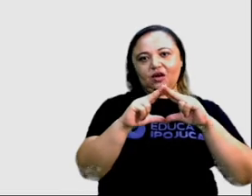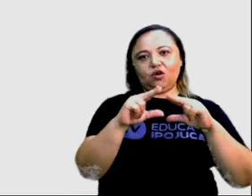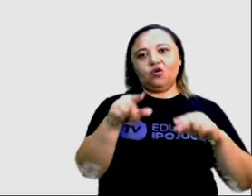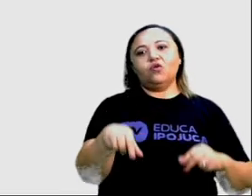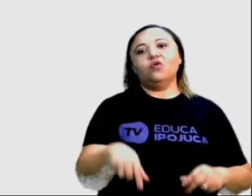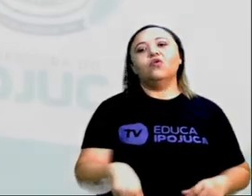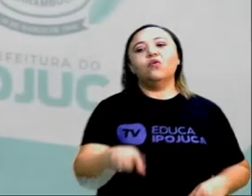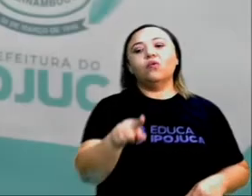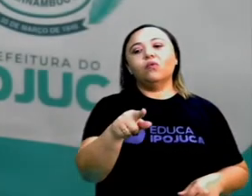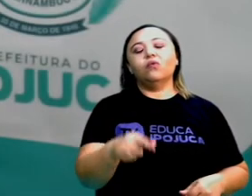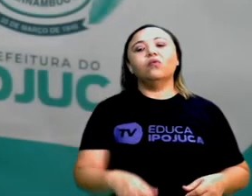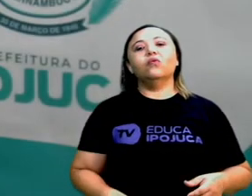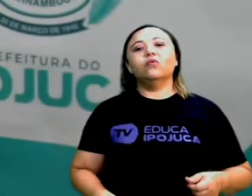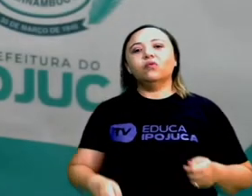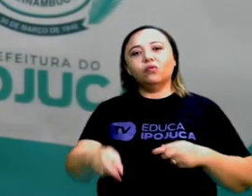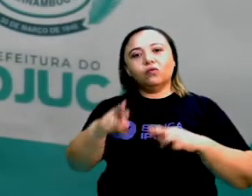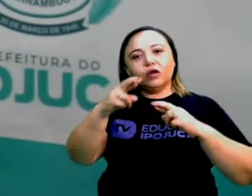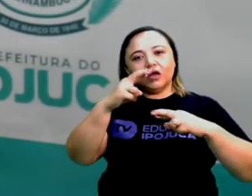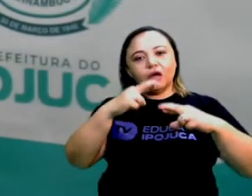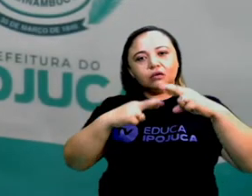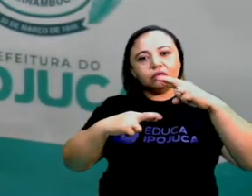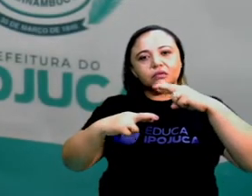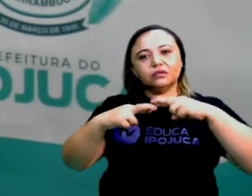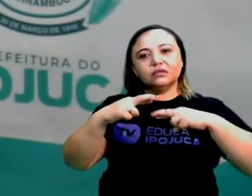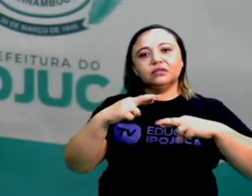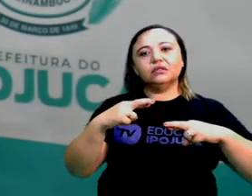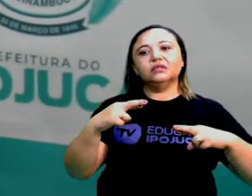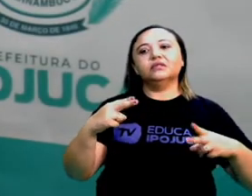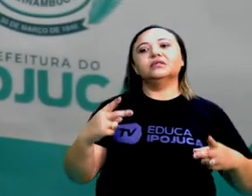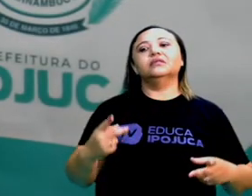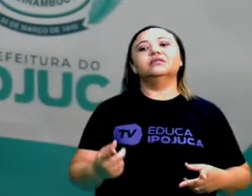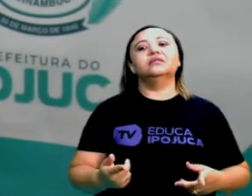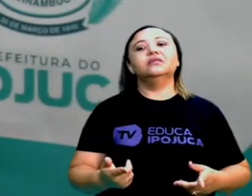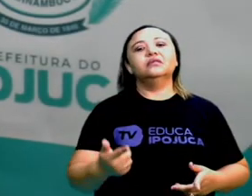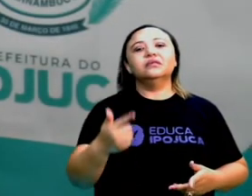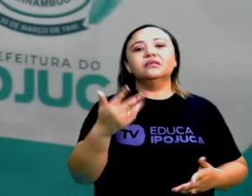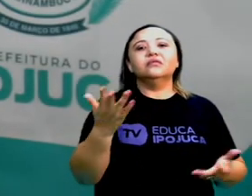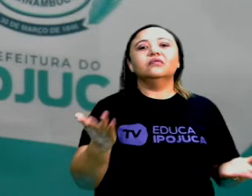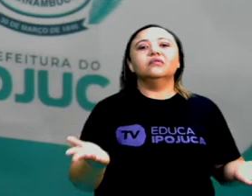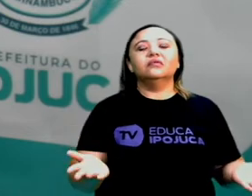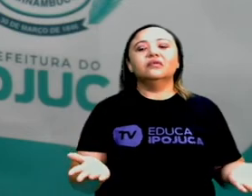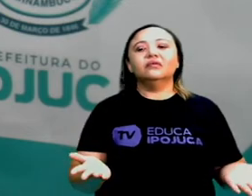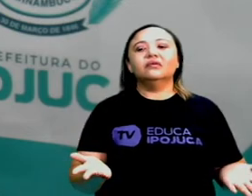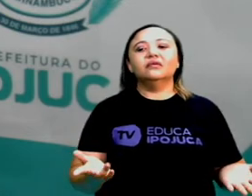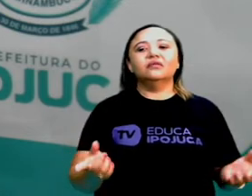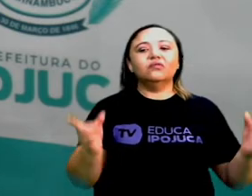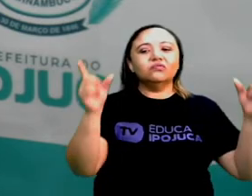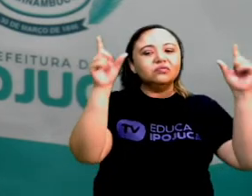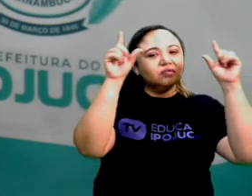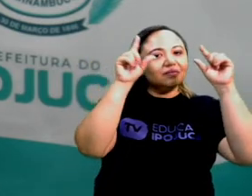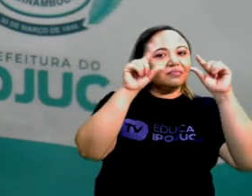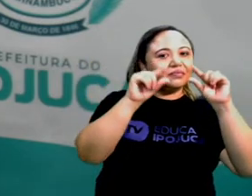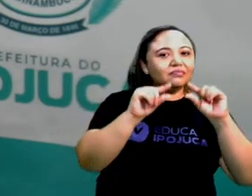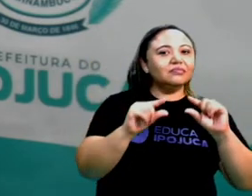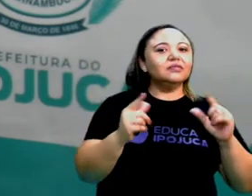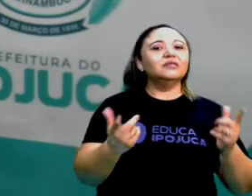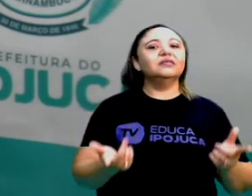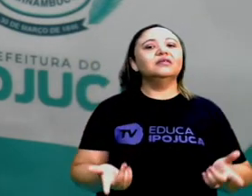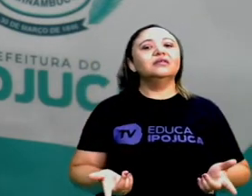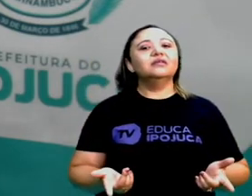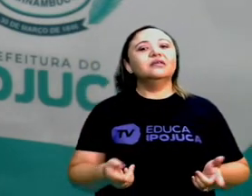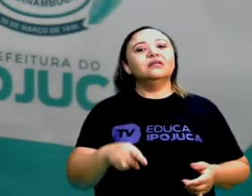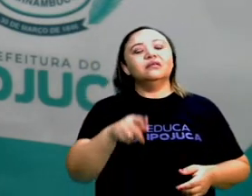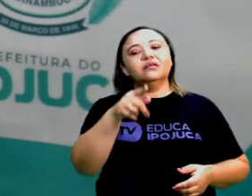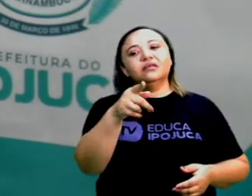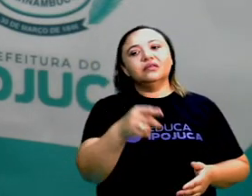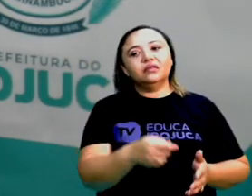Quem aqui costuma reciclar? Ou pelo menos reutilizar aquele objeto, né? A gente pode fazer uma